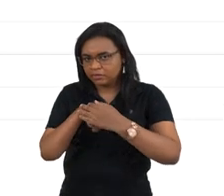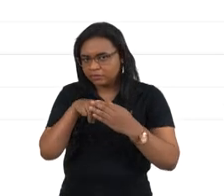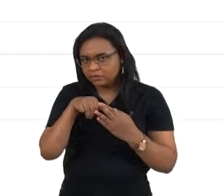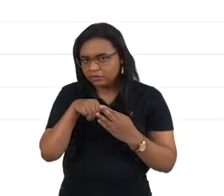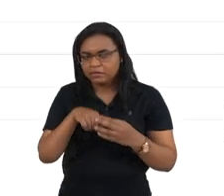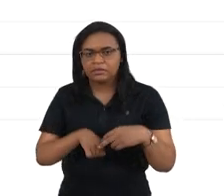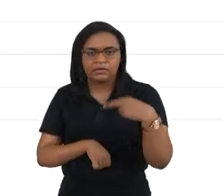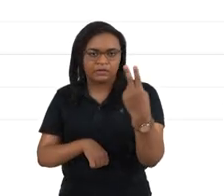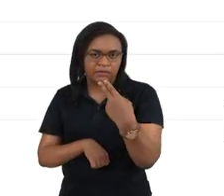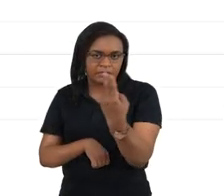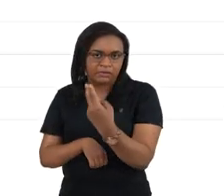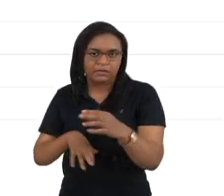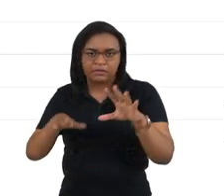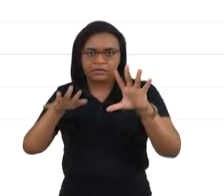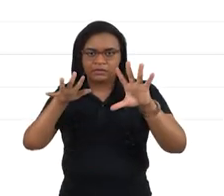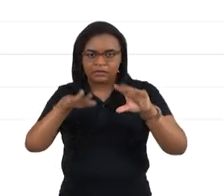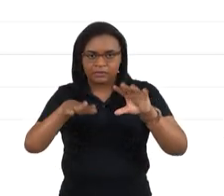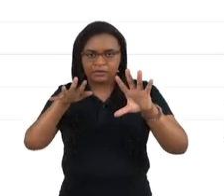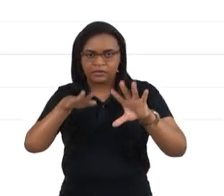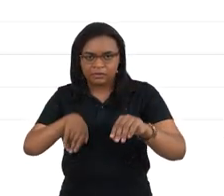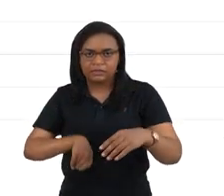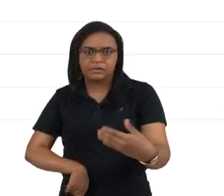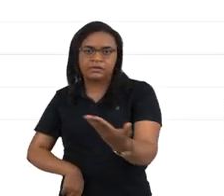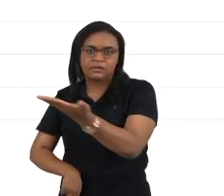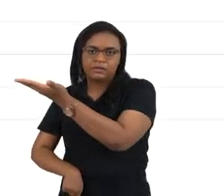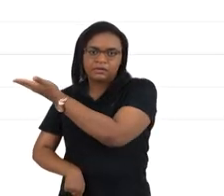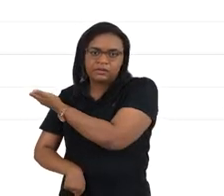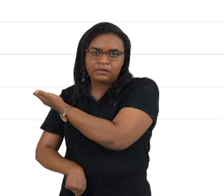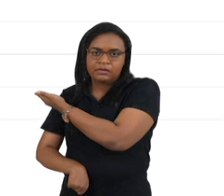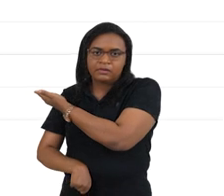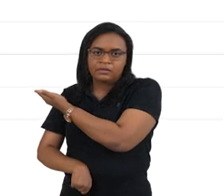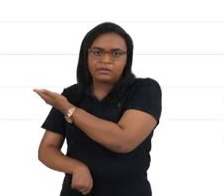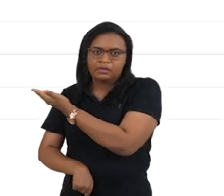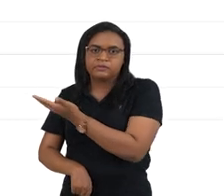você percebe que ela cresce nesse sentido, né, gente? Ela está crescendo assim, ó.